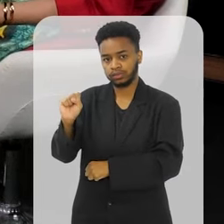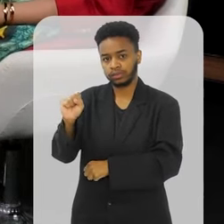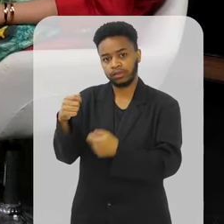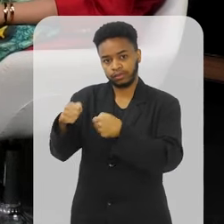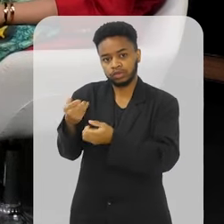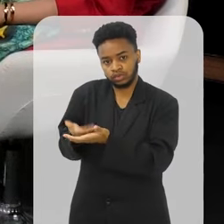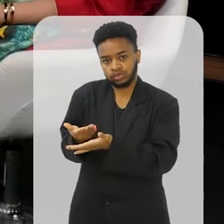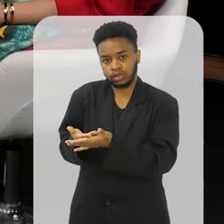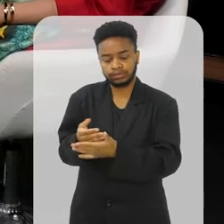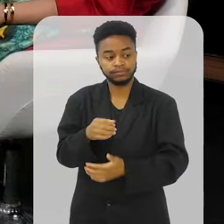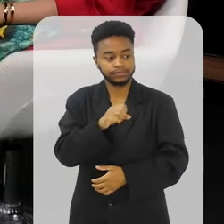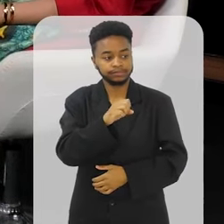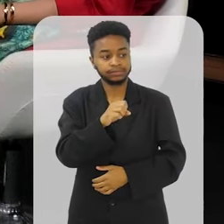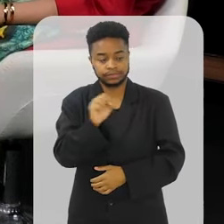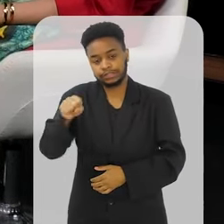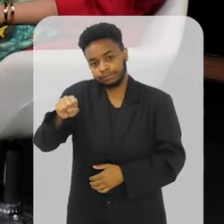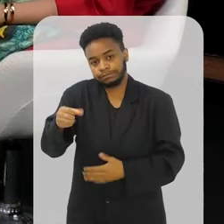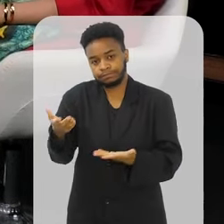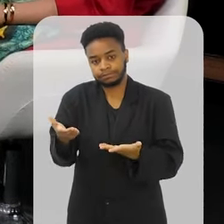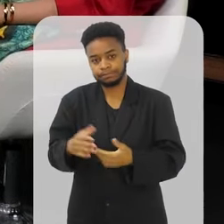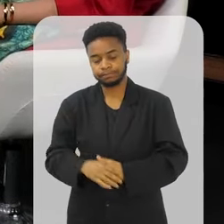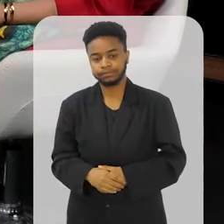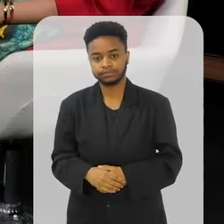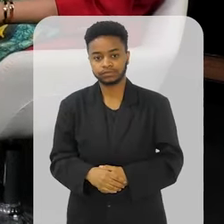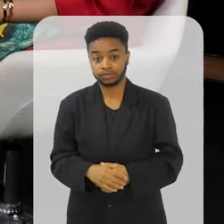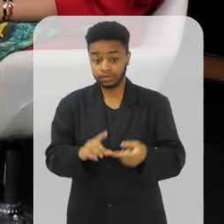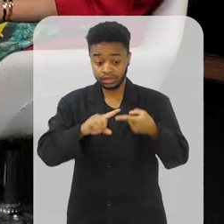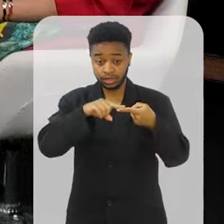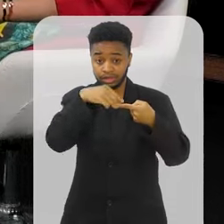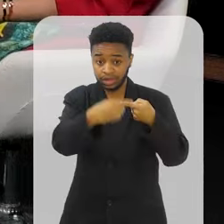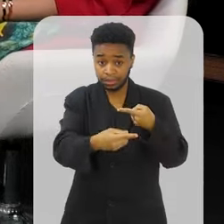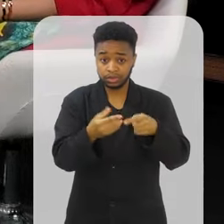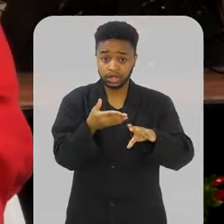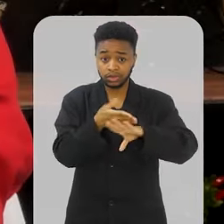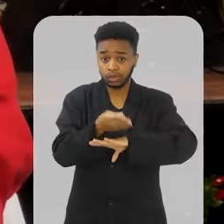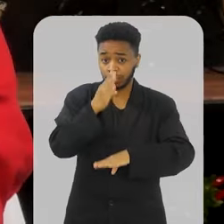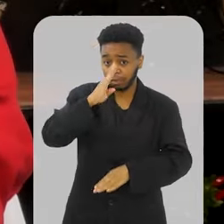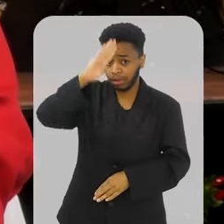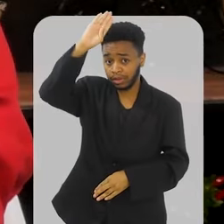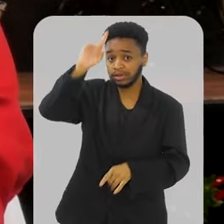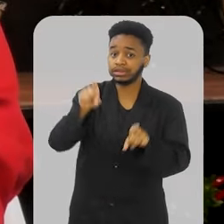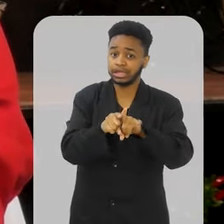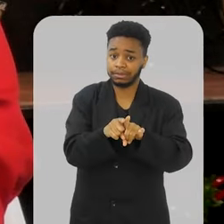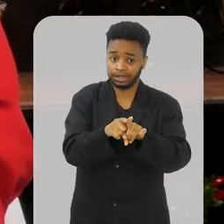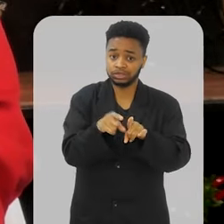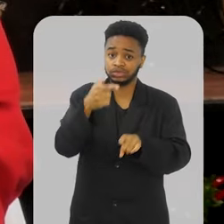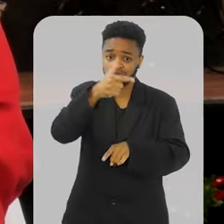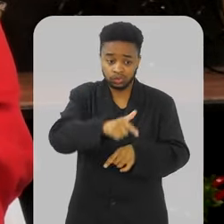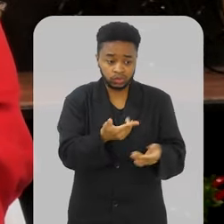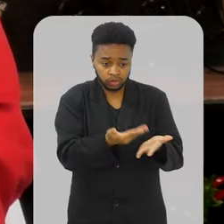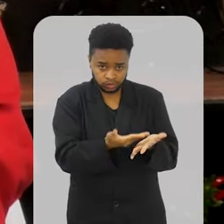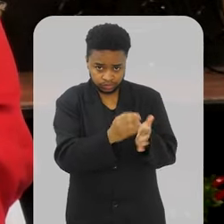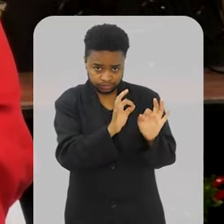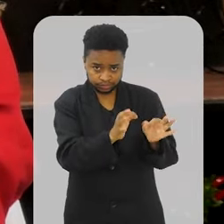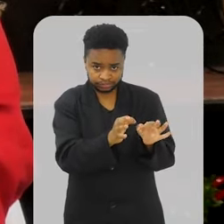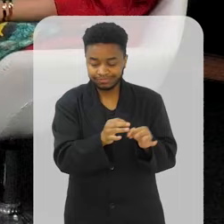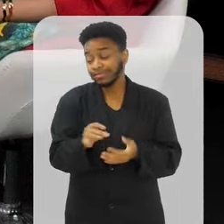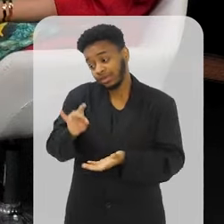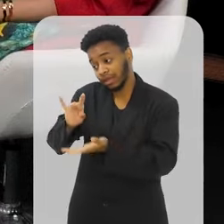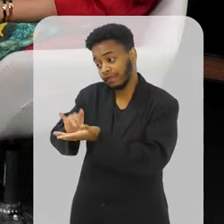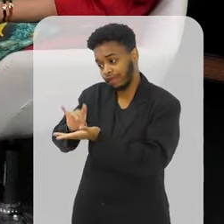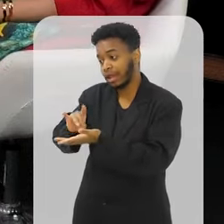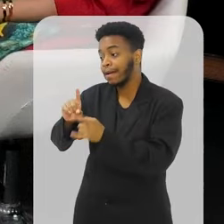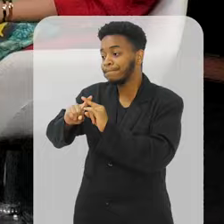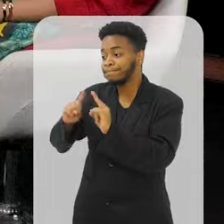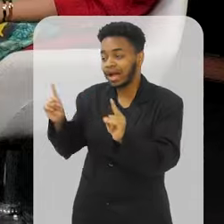anos 8 anos que ele tem que estudar para se tornar um padre sim depois quando vai pro corpo de bombeiros também tem que estudar é